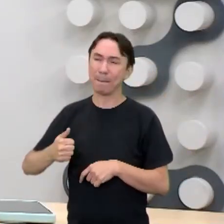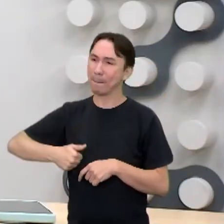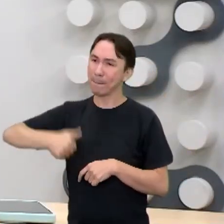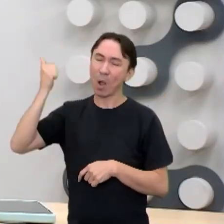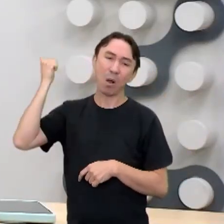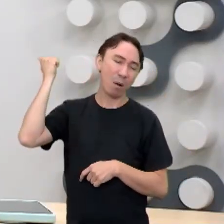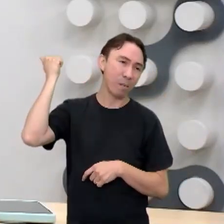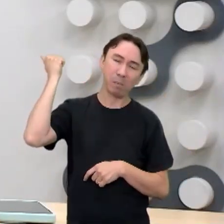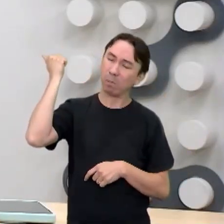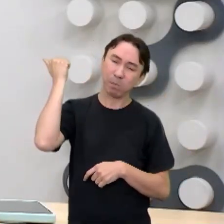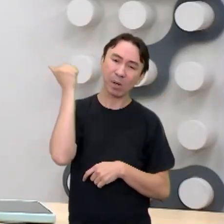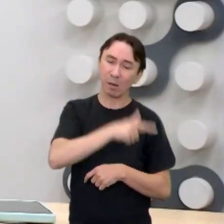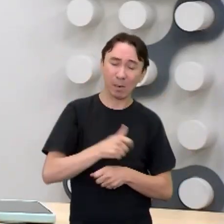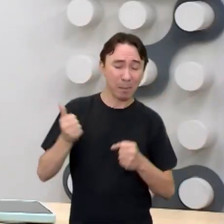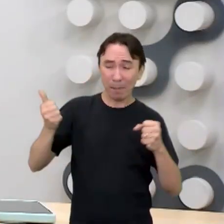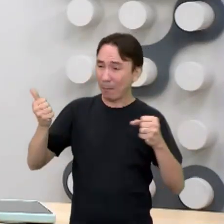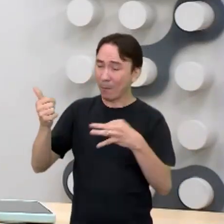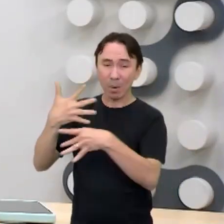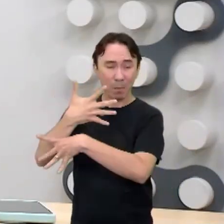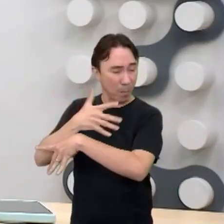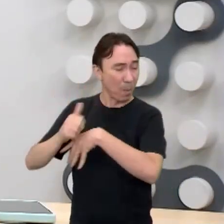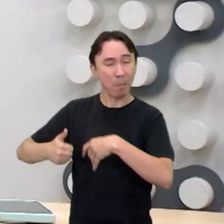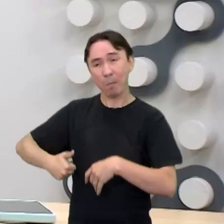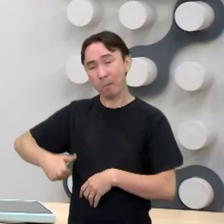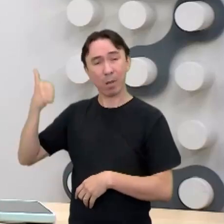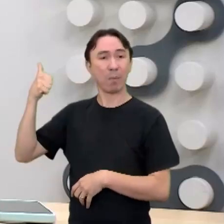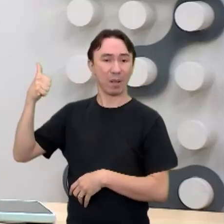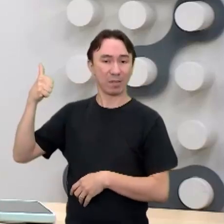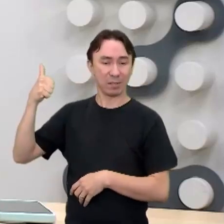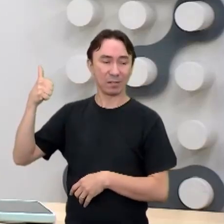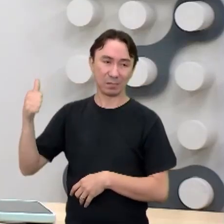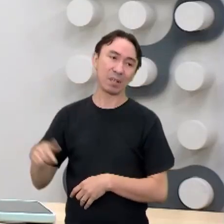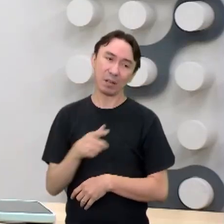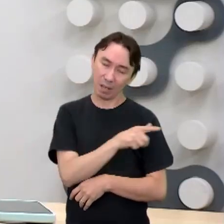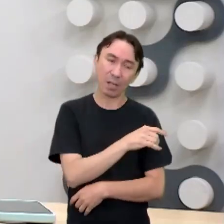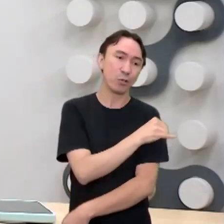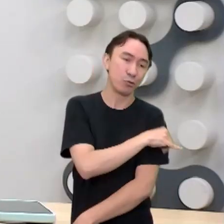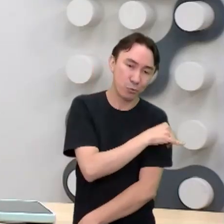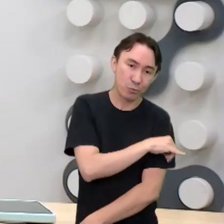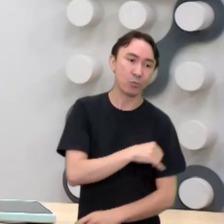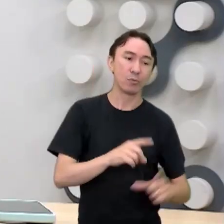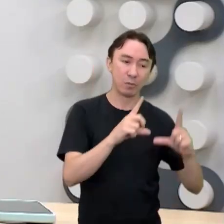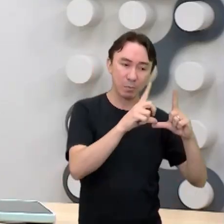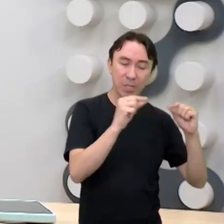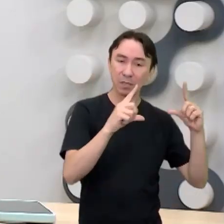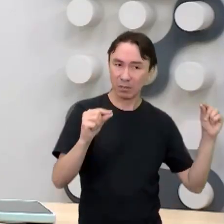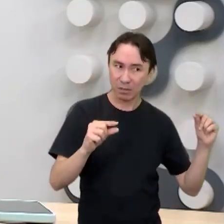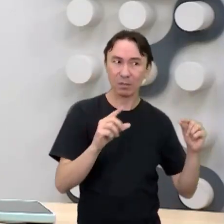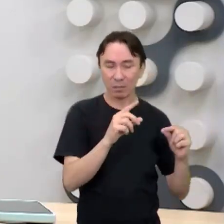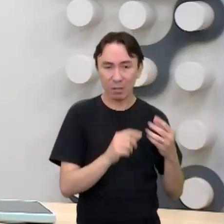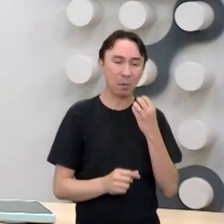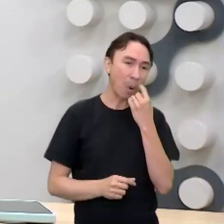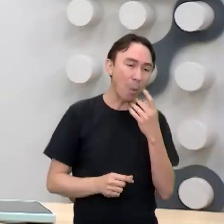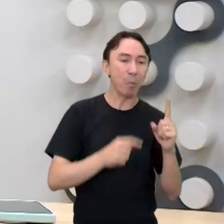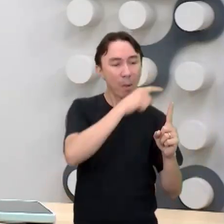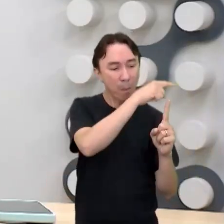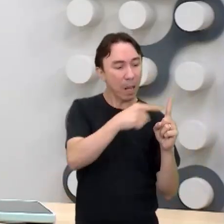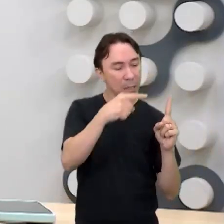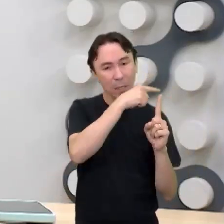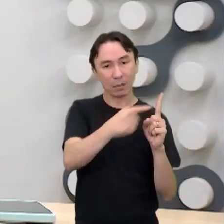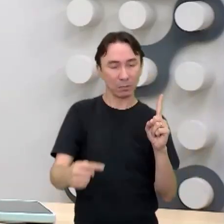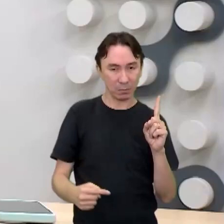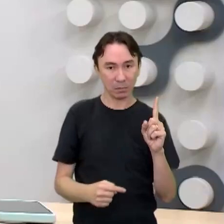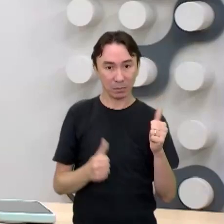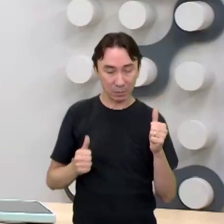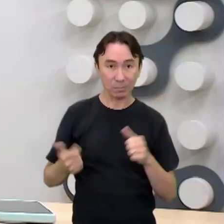Paulo é considerada a grande metrópole nacional. O que destaca dessas duas, né, que aí vem a separação, né, como era feito